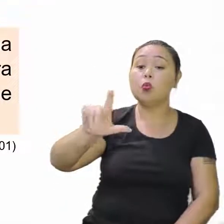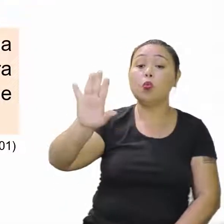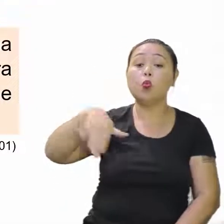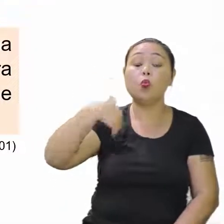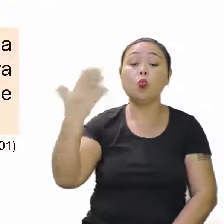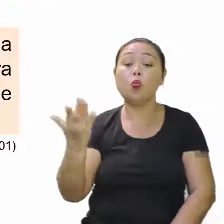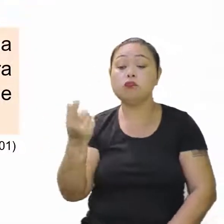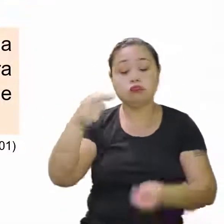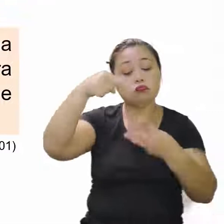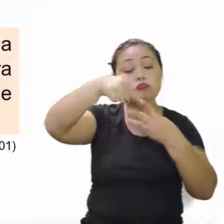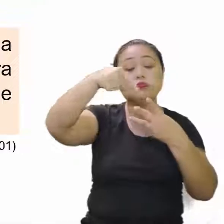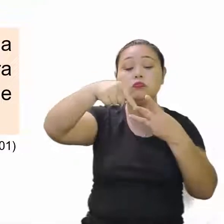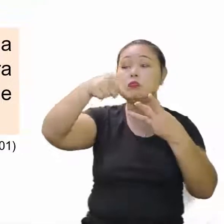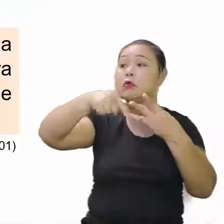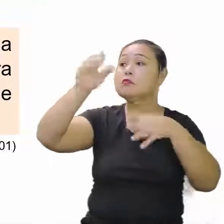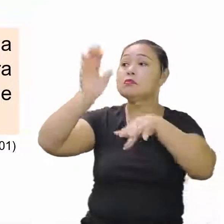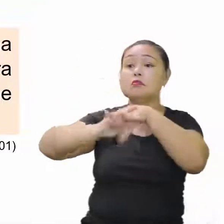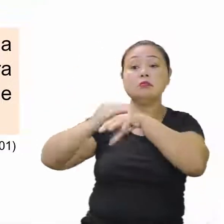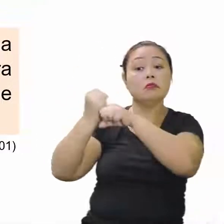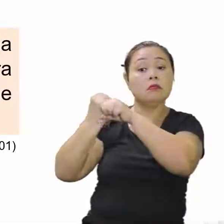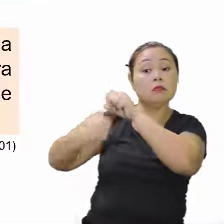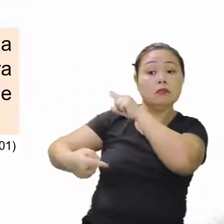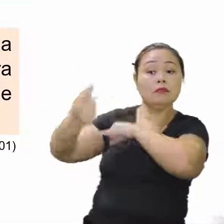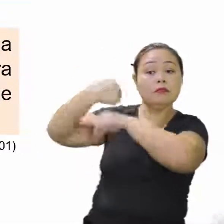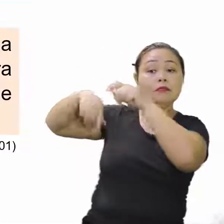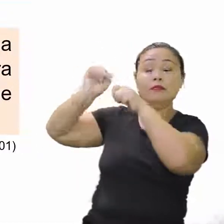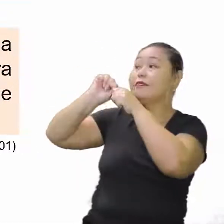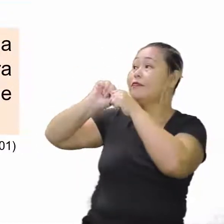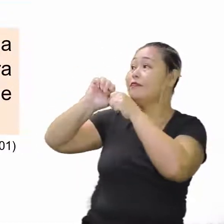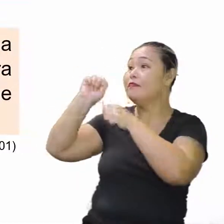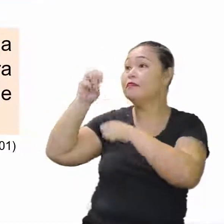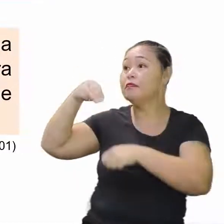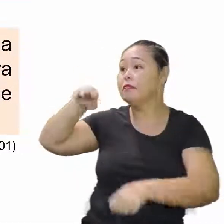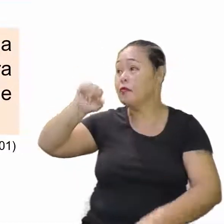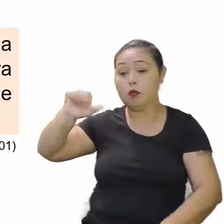Qual das três é a mais antiga? Samuel.